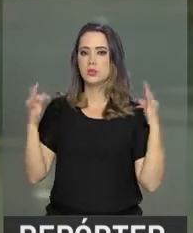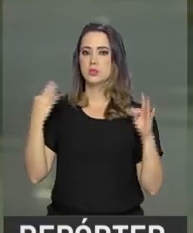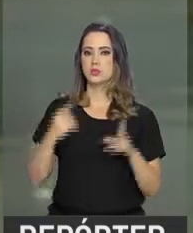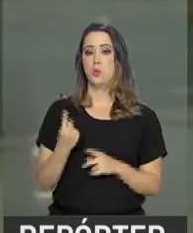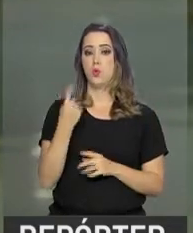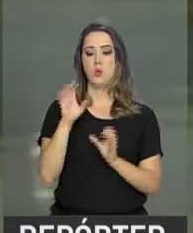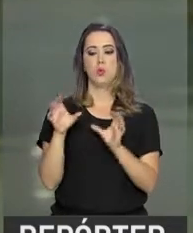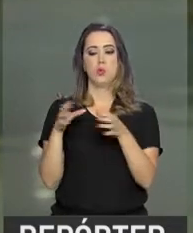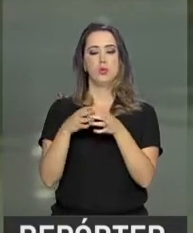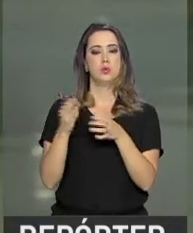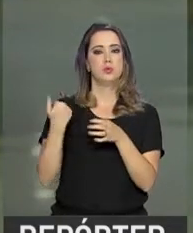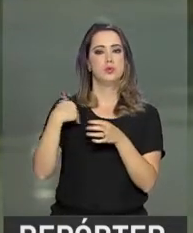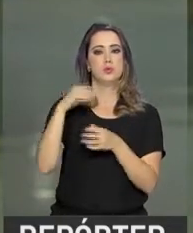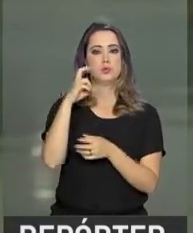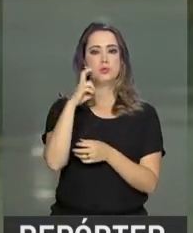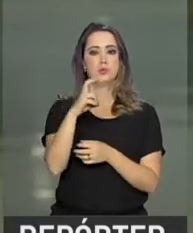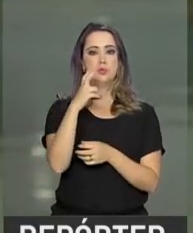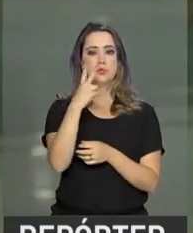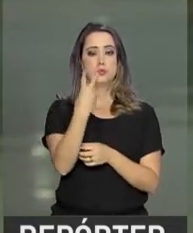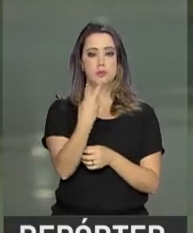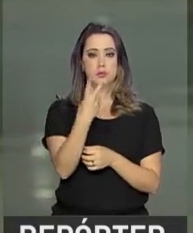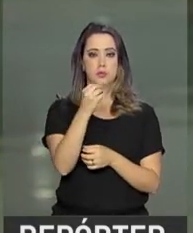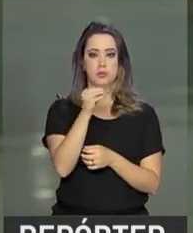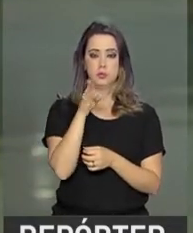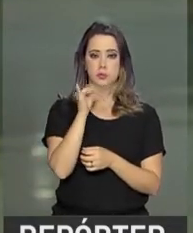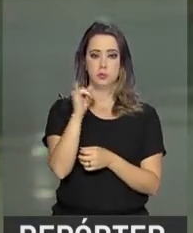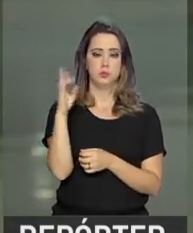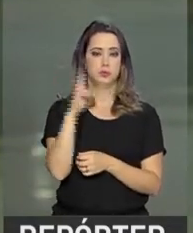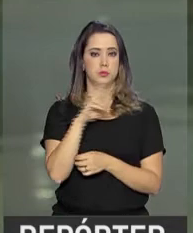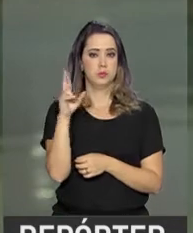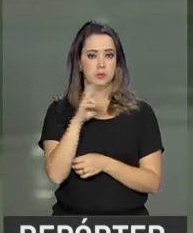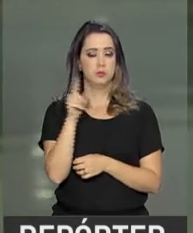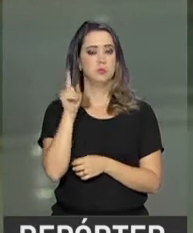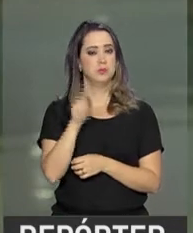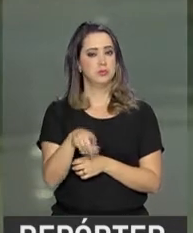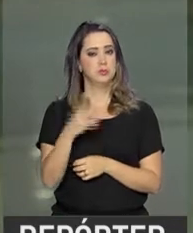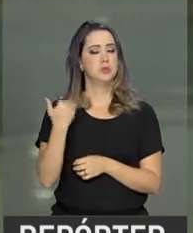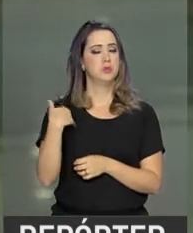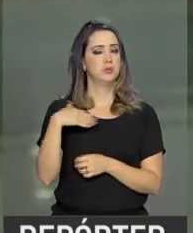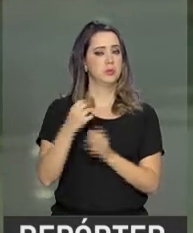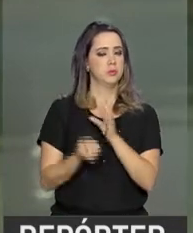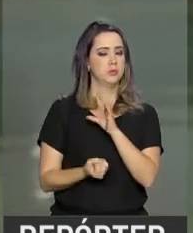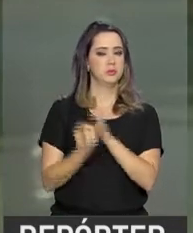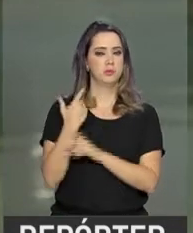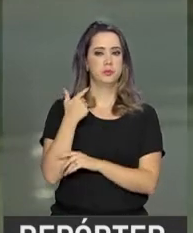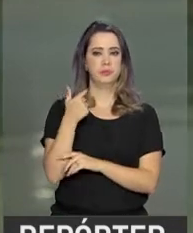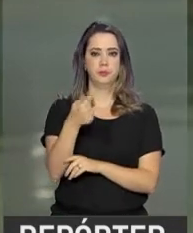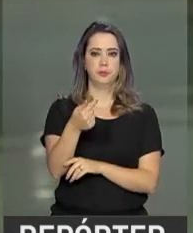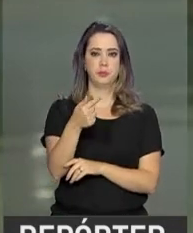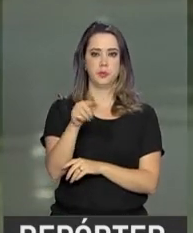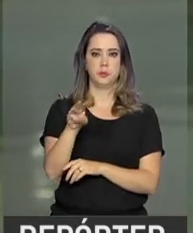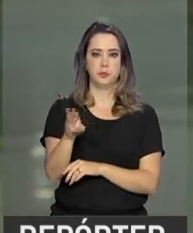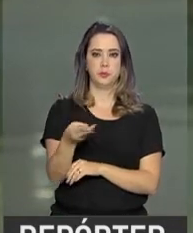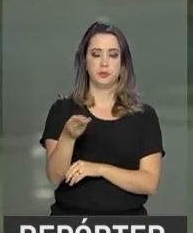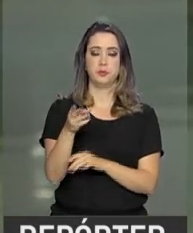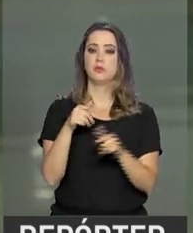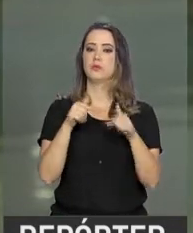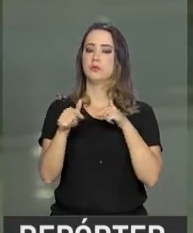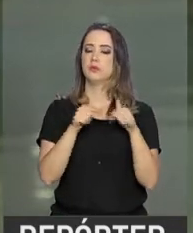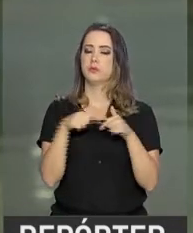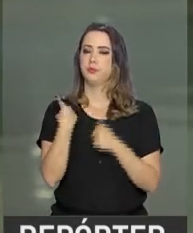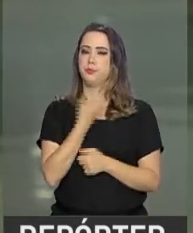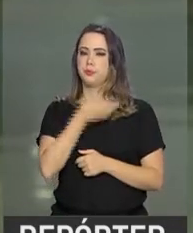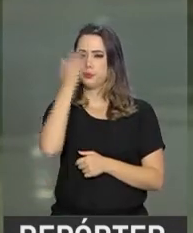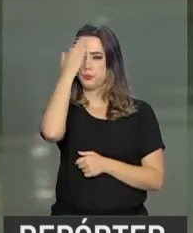aumente mais de 520 bilhões de reais na economia e gera 7 milhões de postos de trabalho mas sabemos